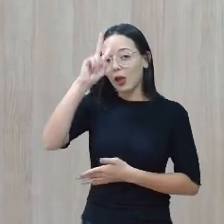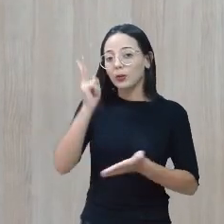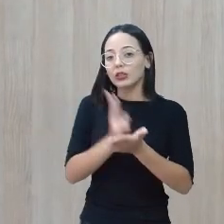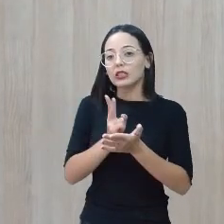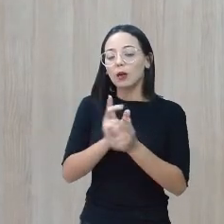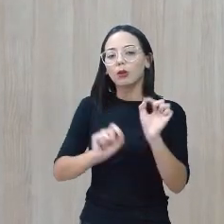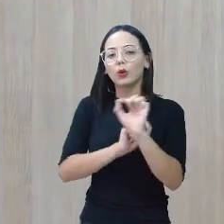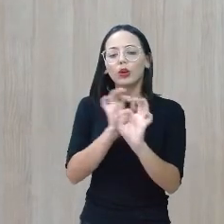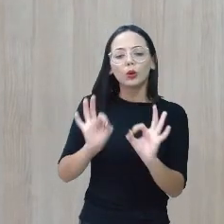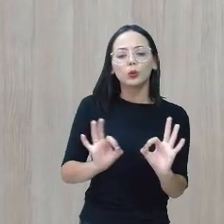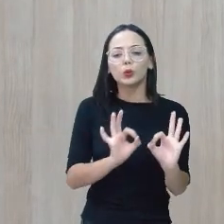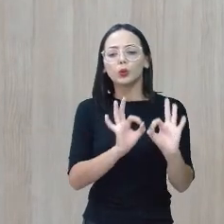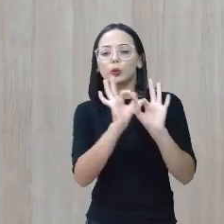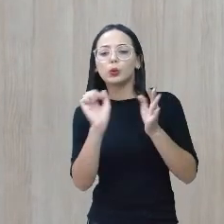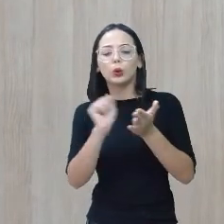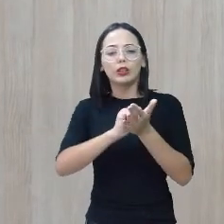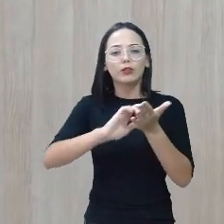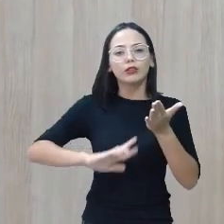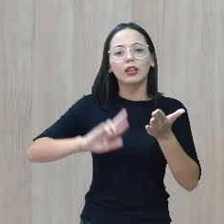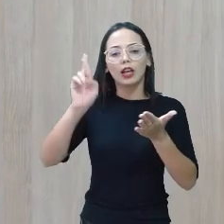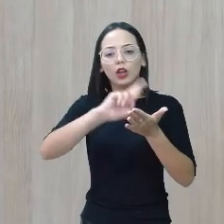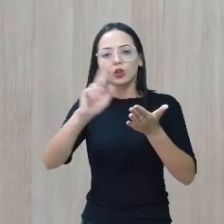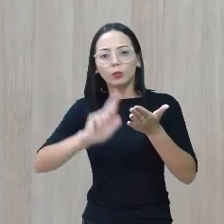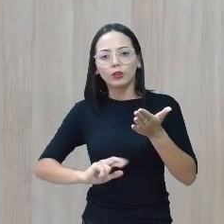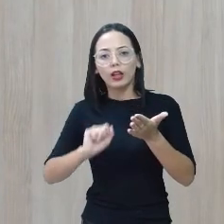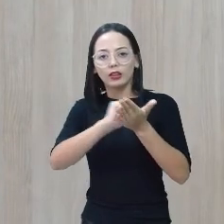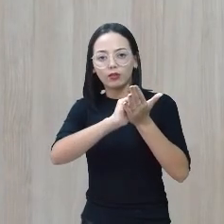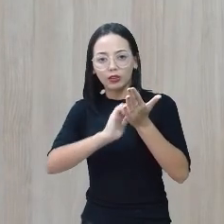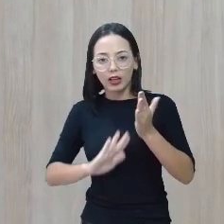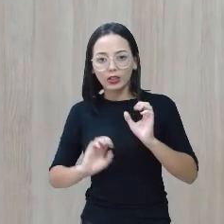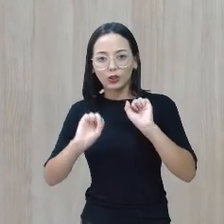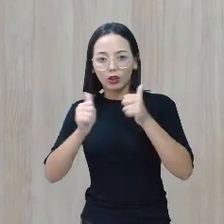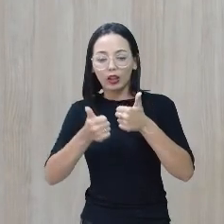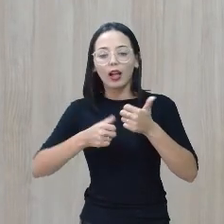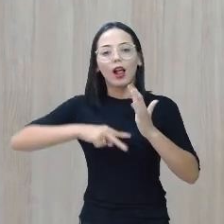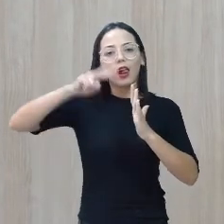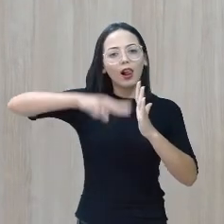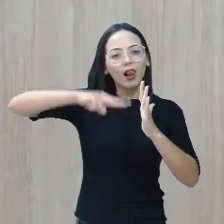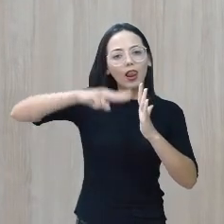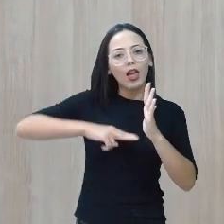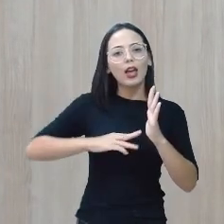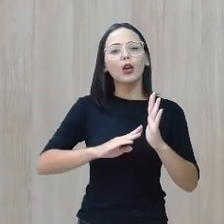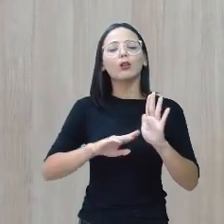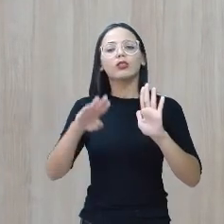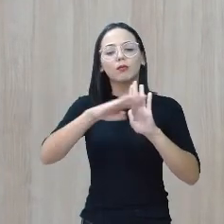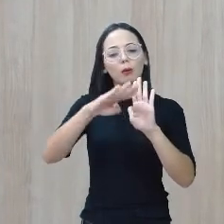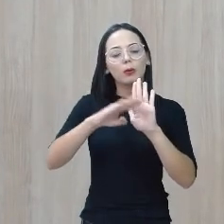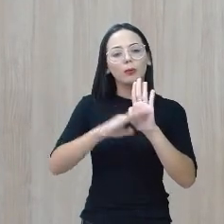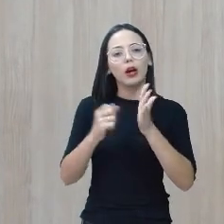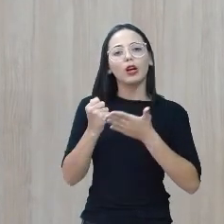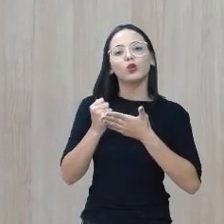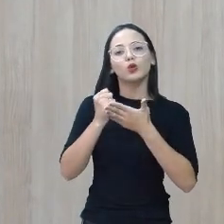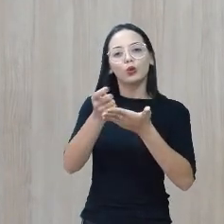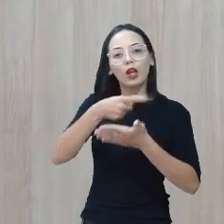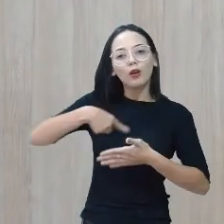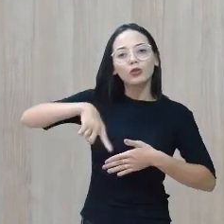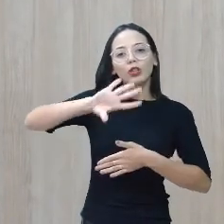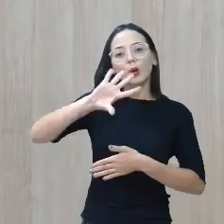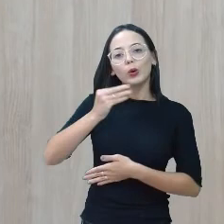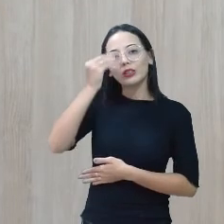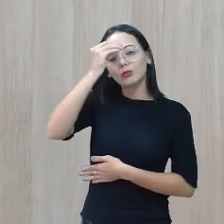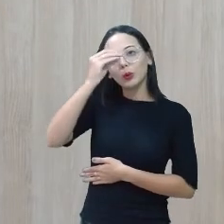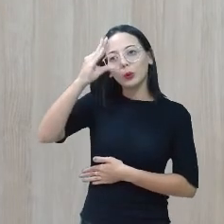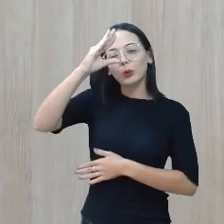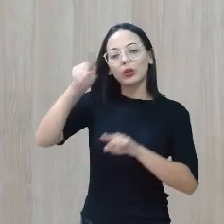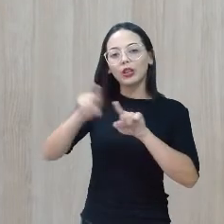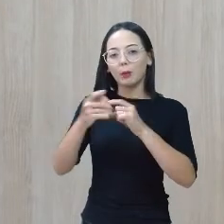ver as atividades, fazer as atividades da trilha de vocês. Leiam a trilha também, que vão te dar mais conhecimento